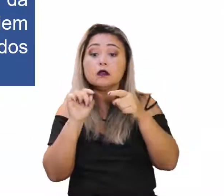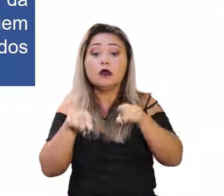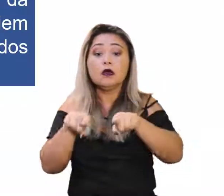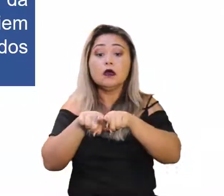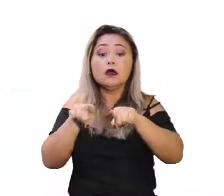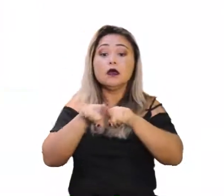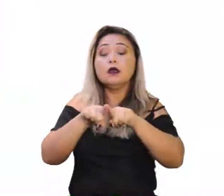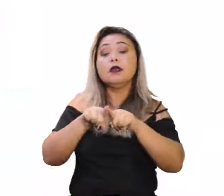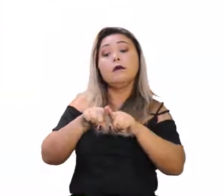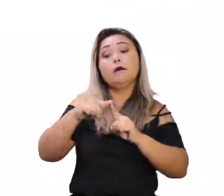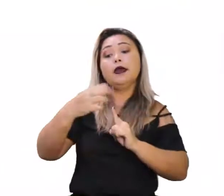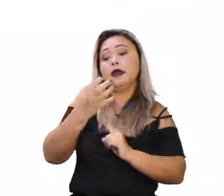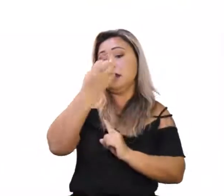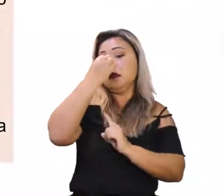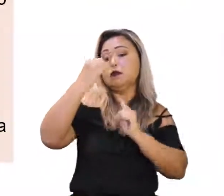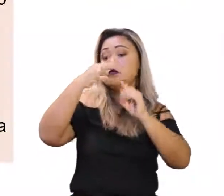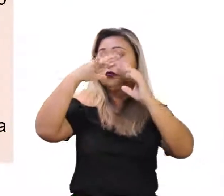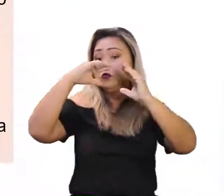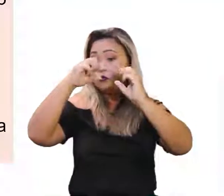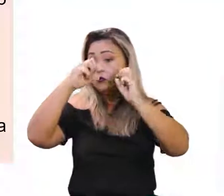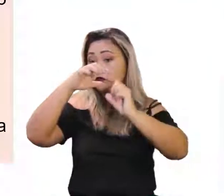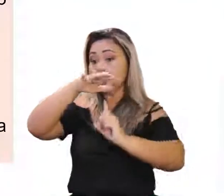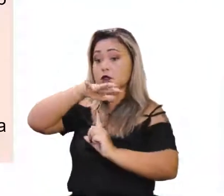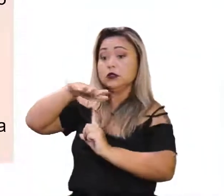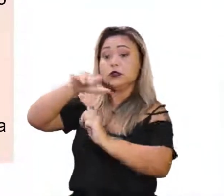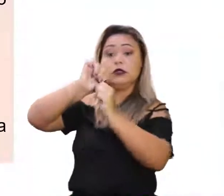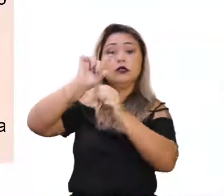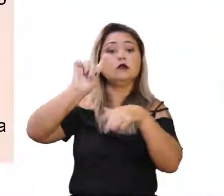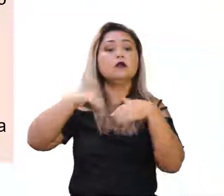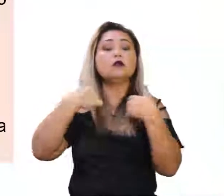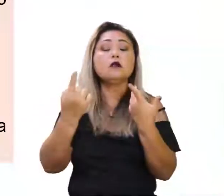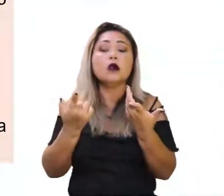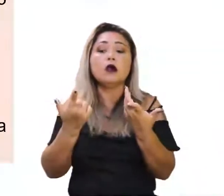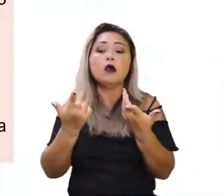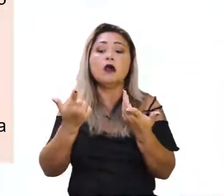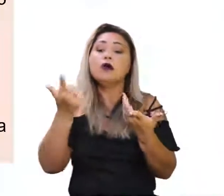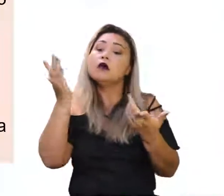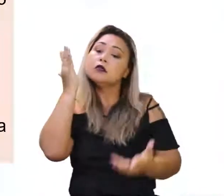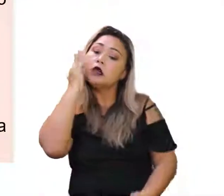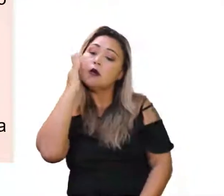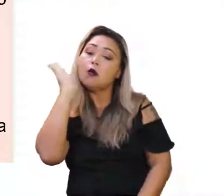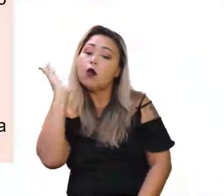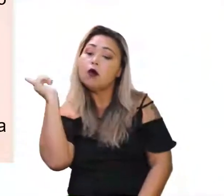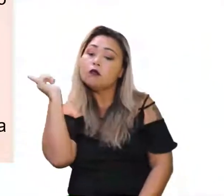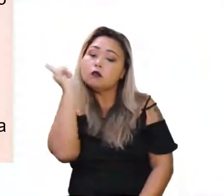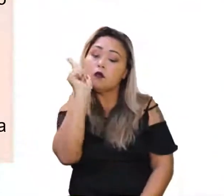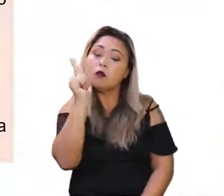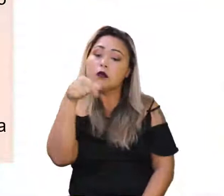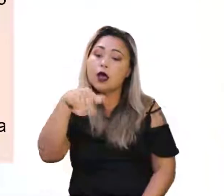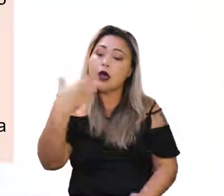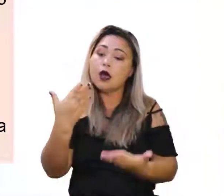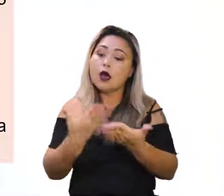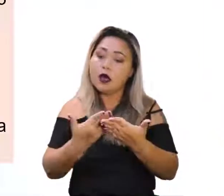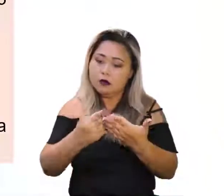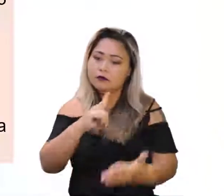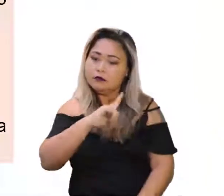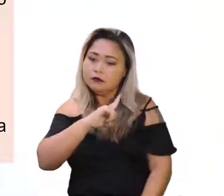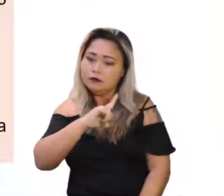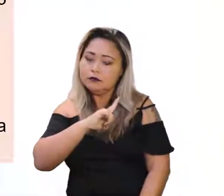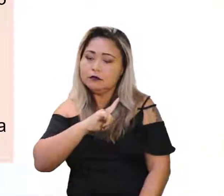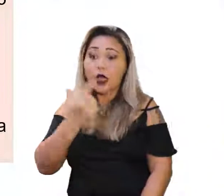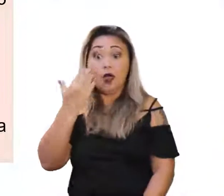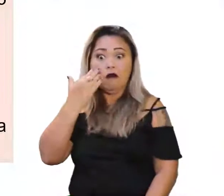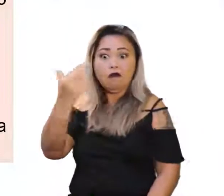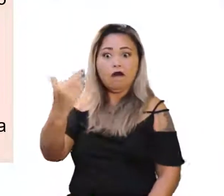bem. Então, agora que a gente já sabe qual o ganho que nós vamos ter com essa aula aí, vamos ver aí logo de